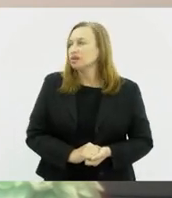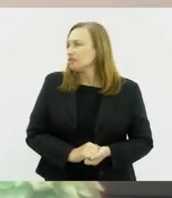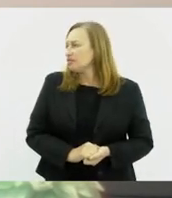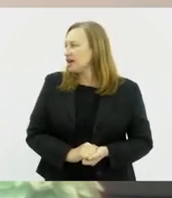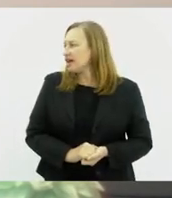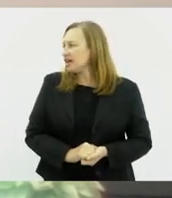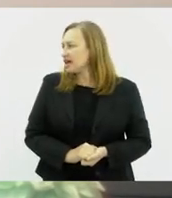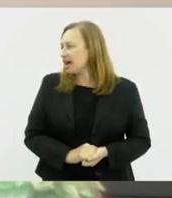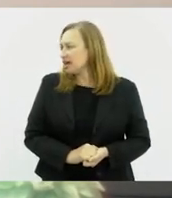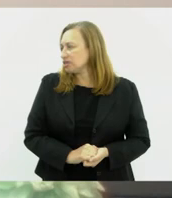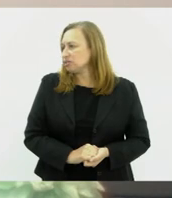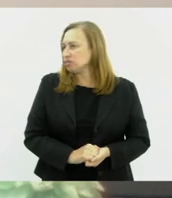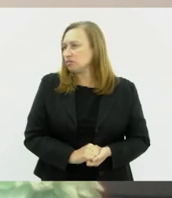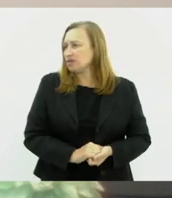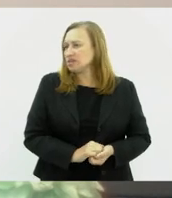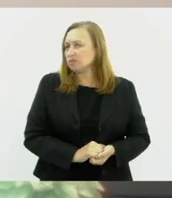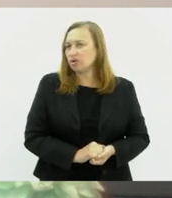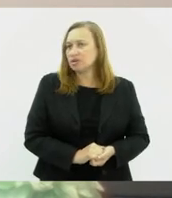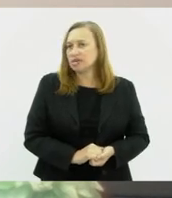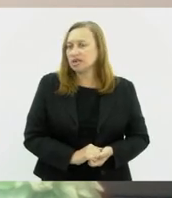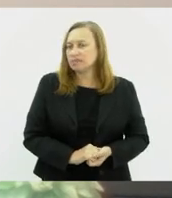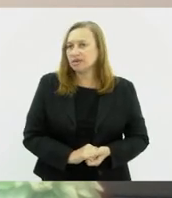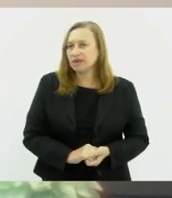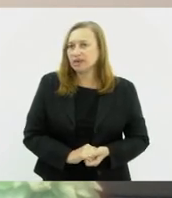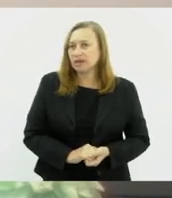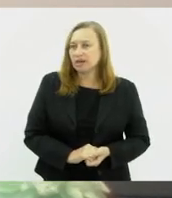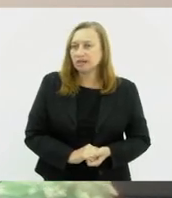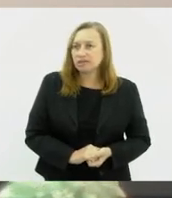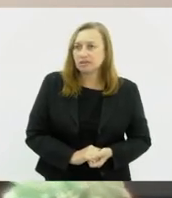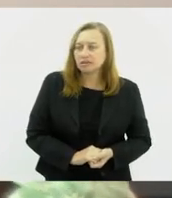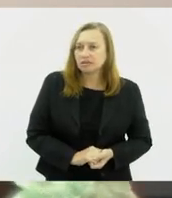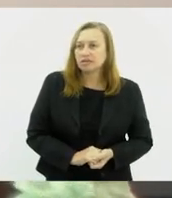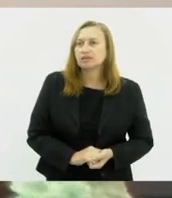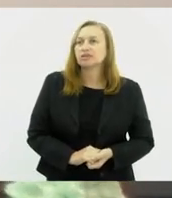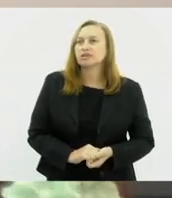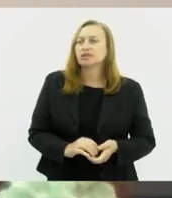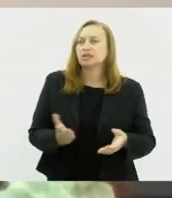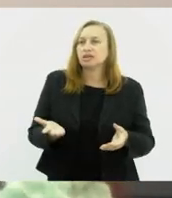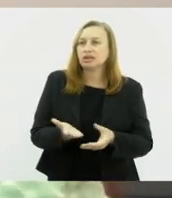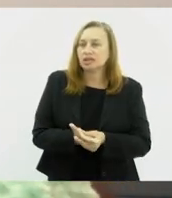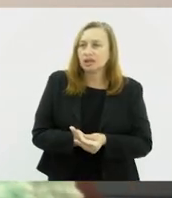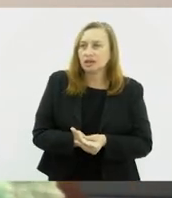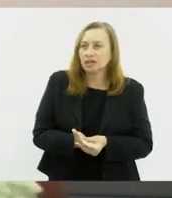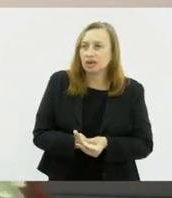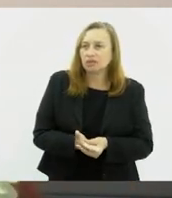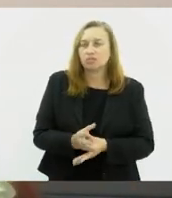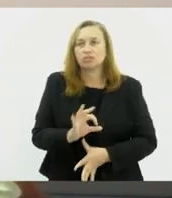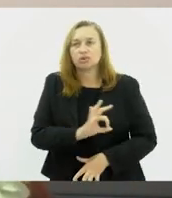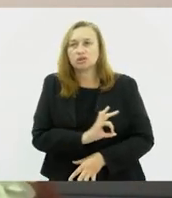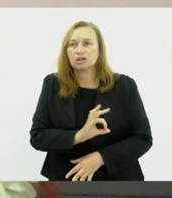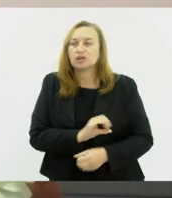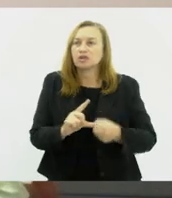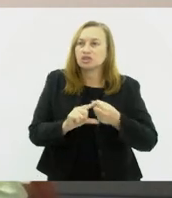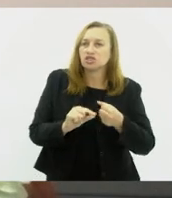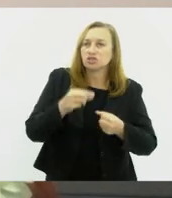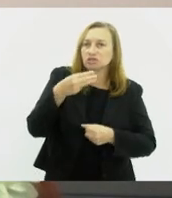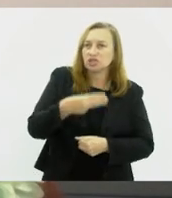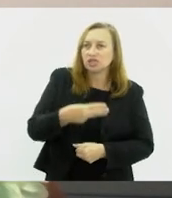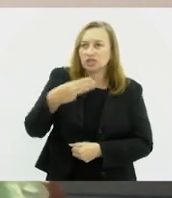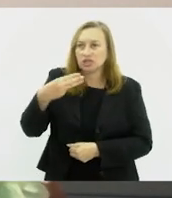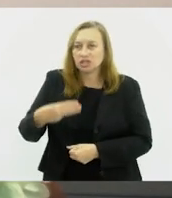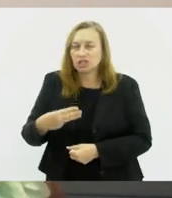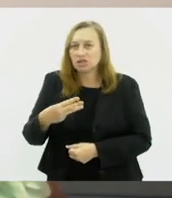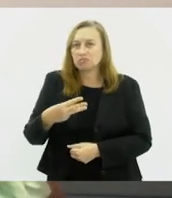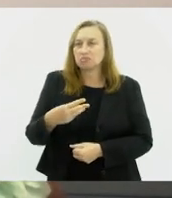pessoal se não existe inquérito policial no artigo 36 nós podemos afirmar